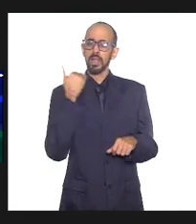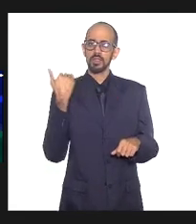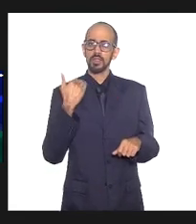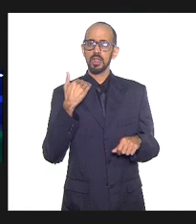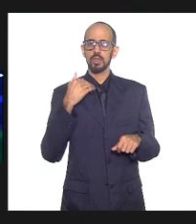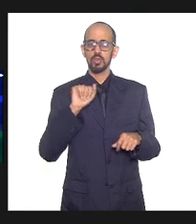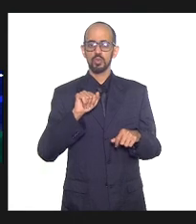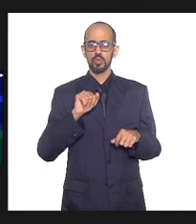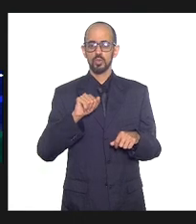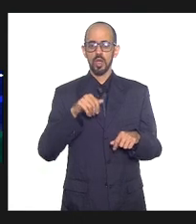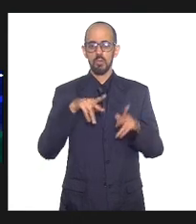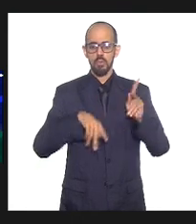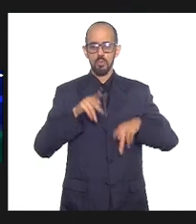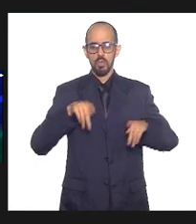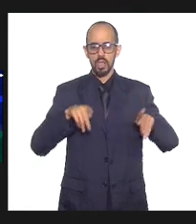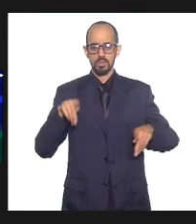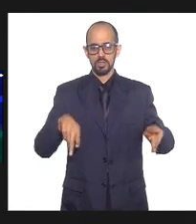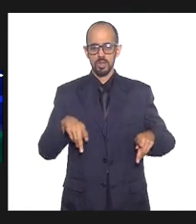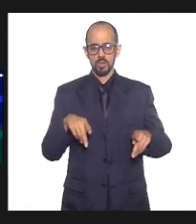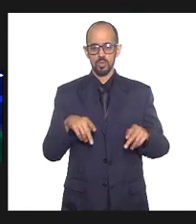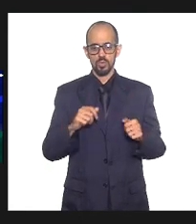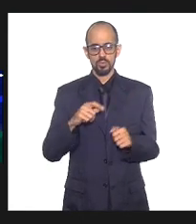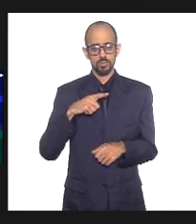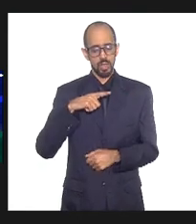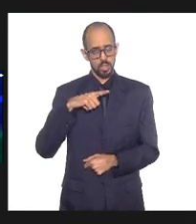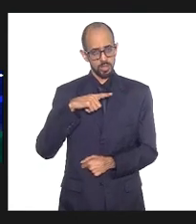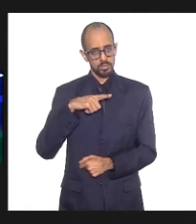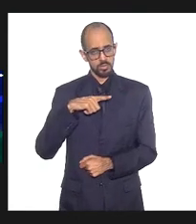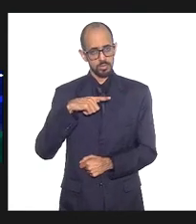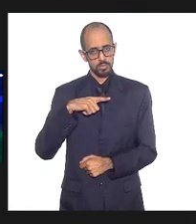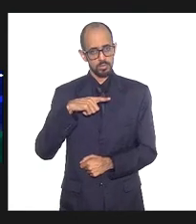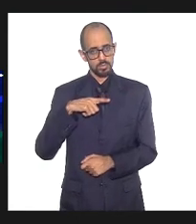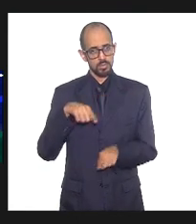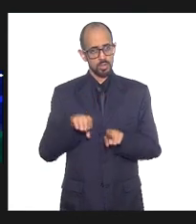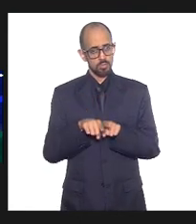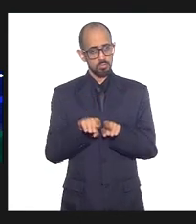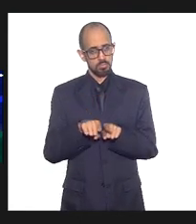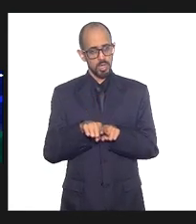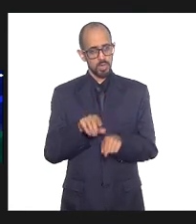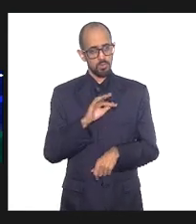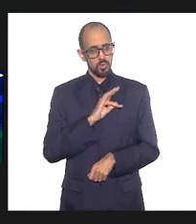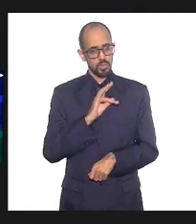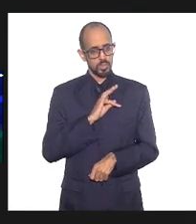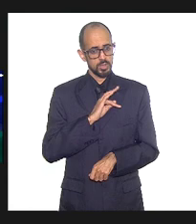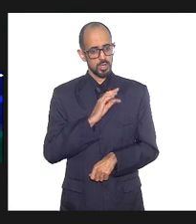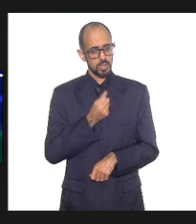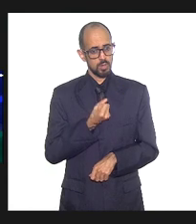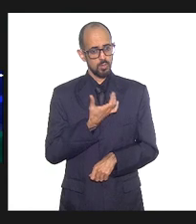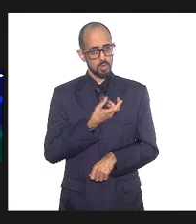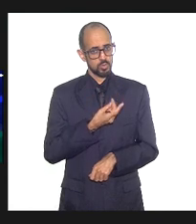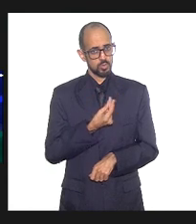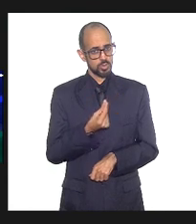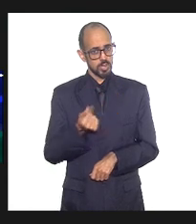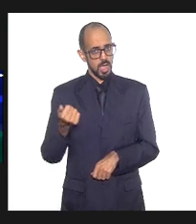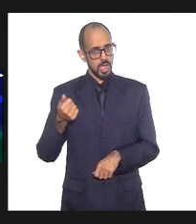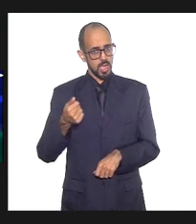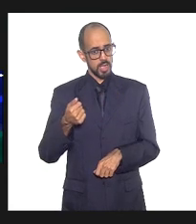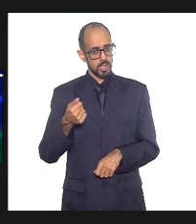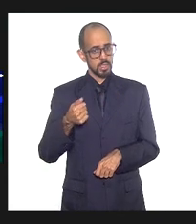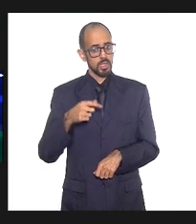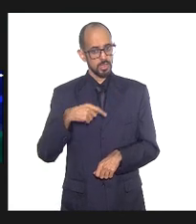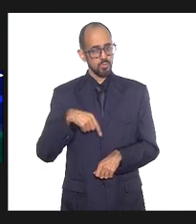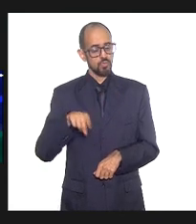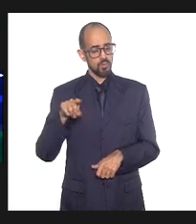matando o nosso povo, que tem, inclusive, policiais que, ao sair da corporação, vai virar